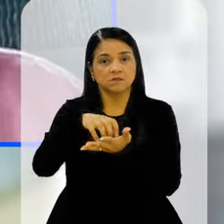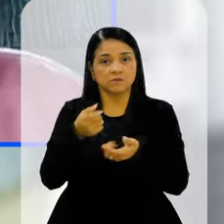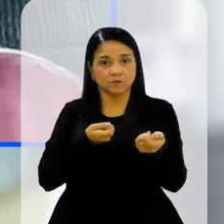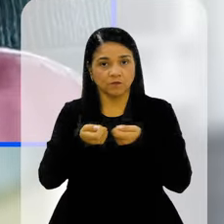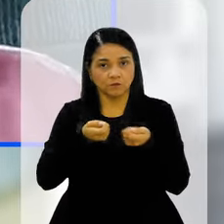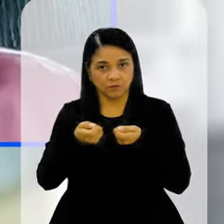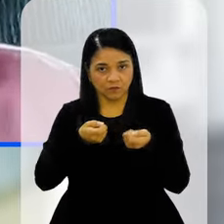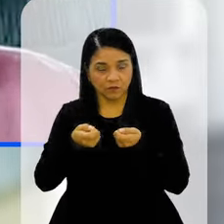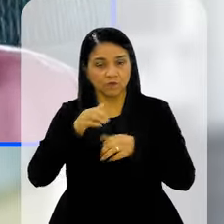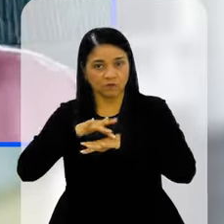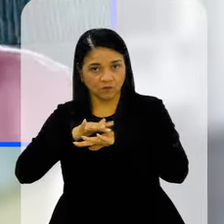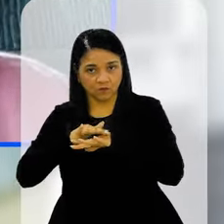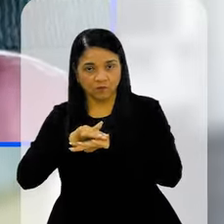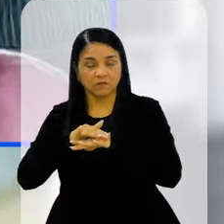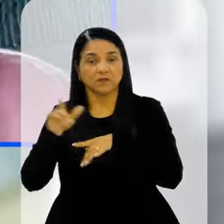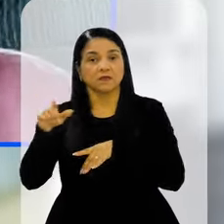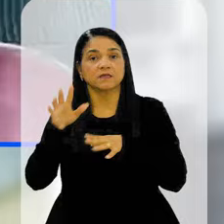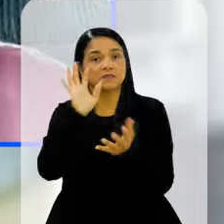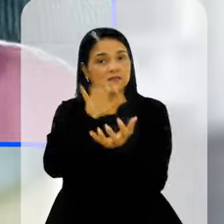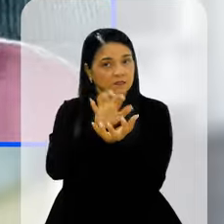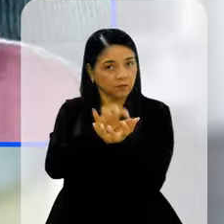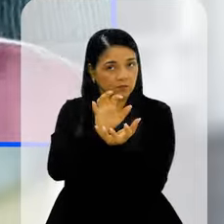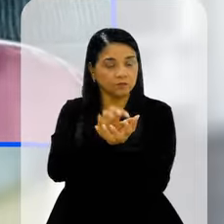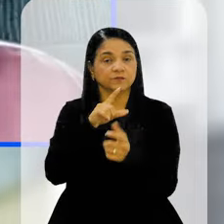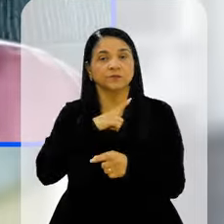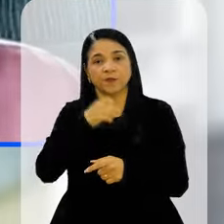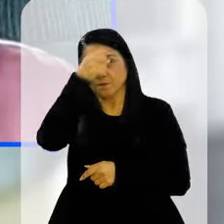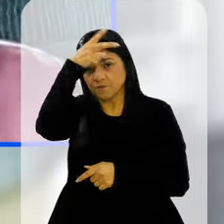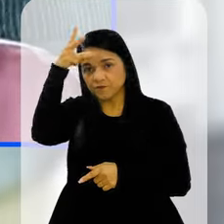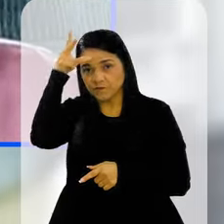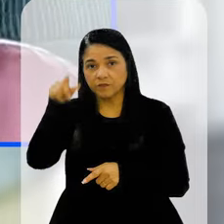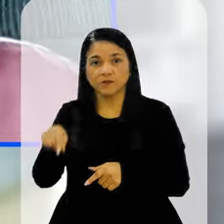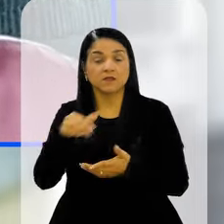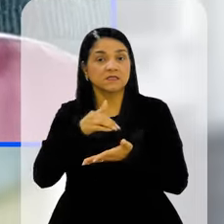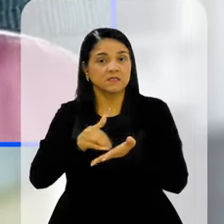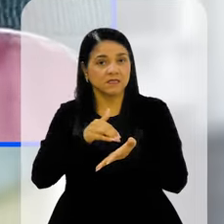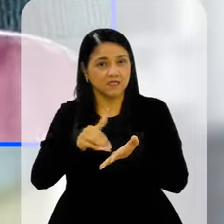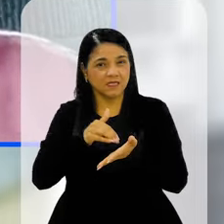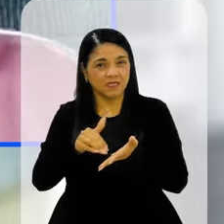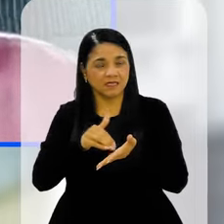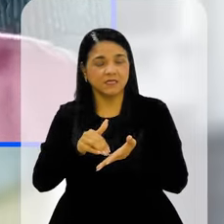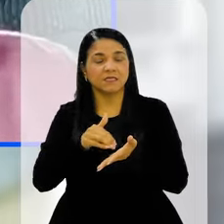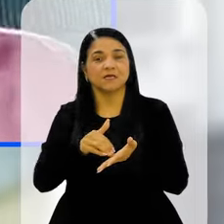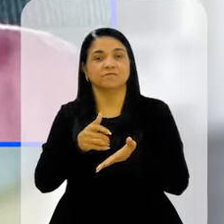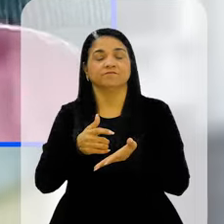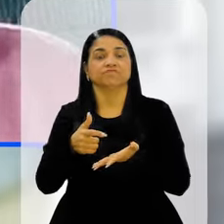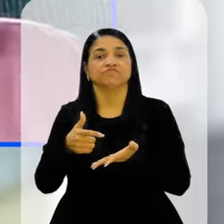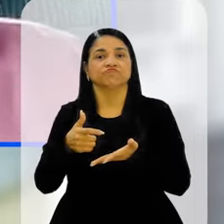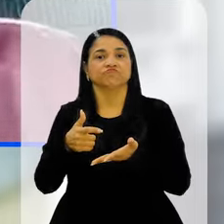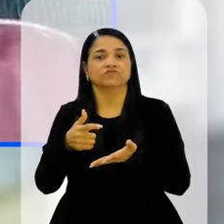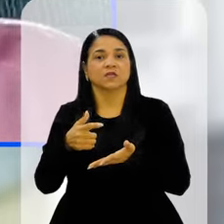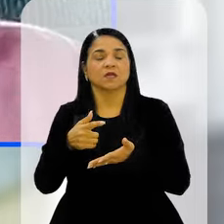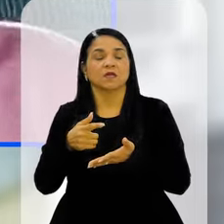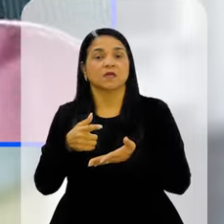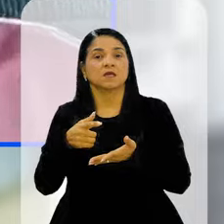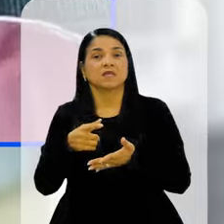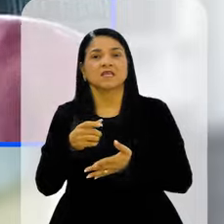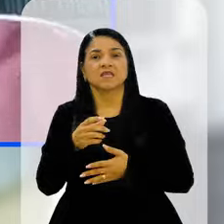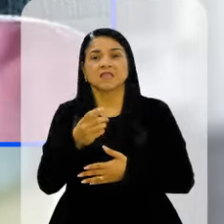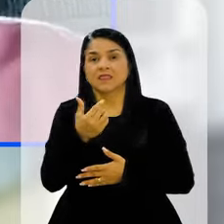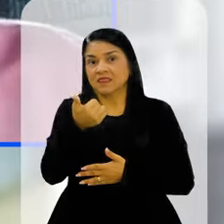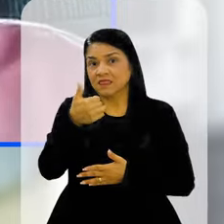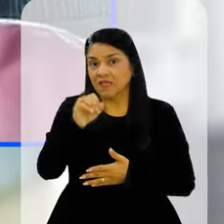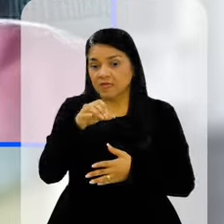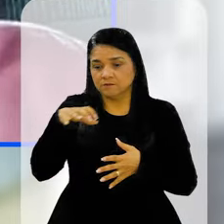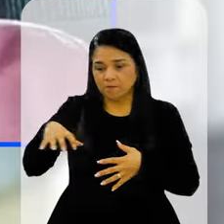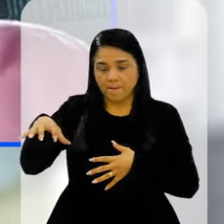no CCZ, no Centro de Controle de Zoonose, lá no Largo do Bodegão, em Santa Cruz. A prefeitura ainda tem, na minha antiga secretaria,